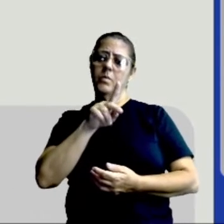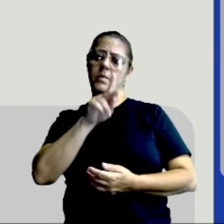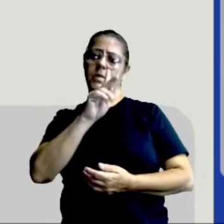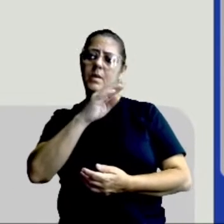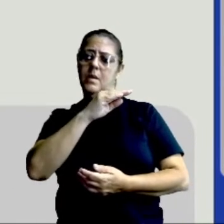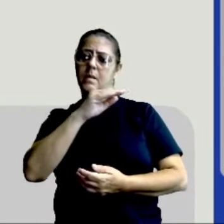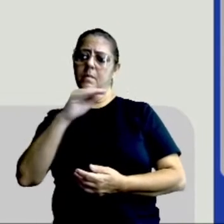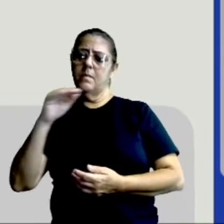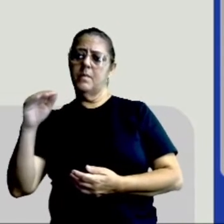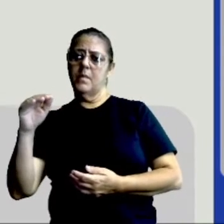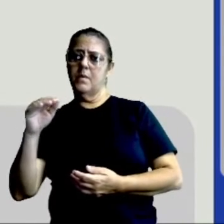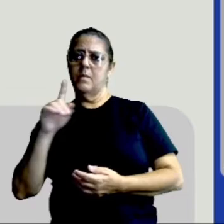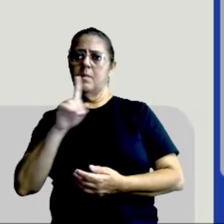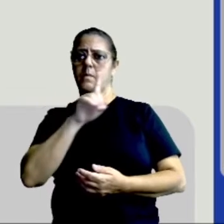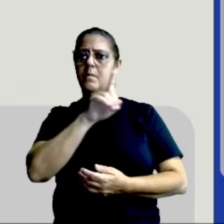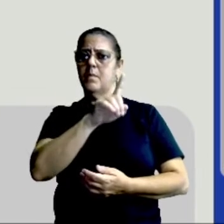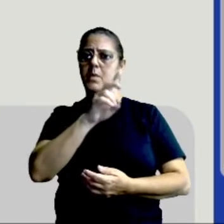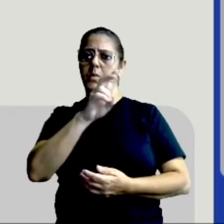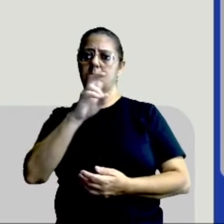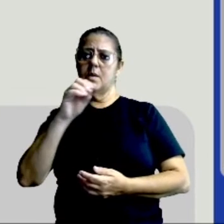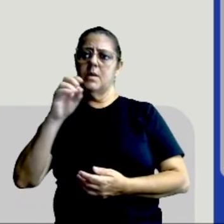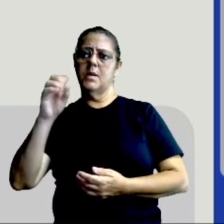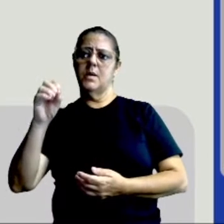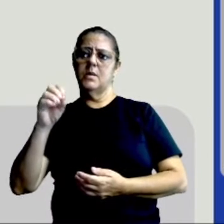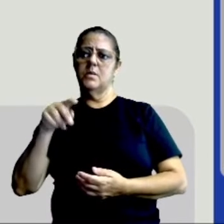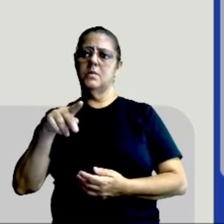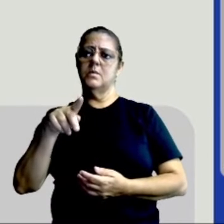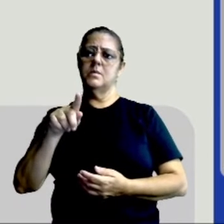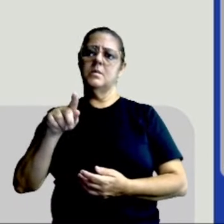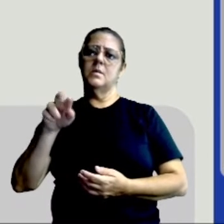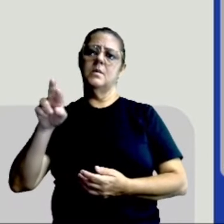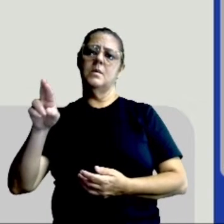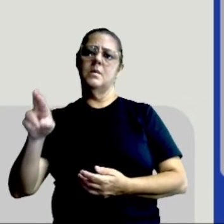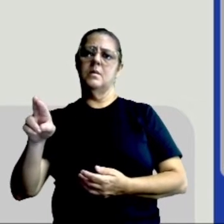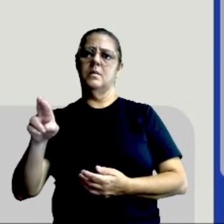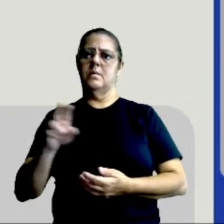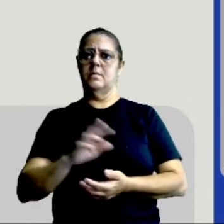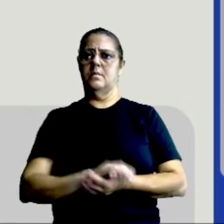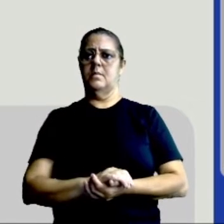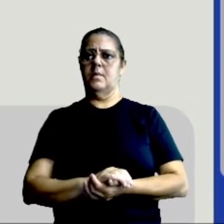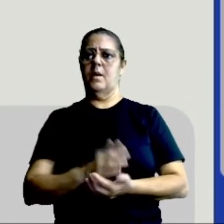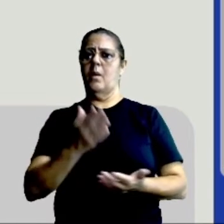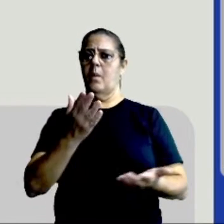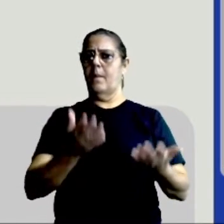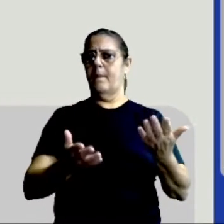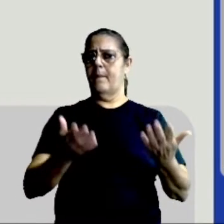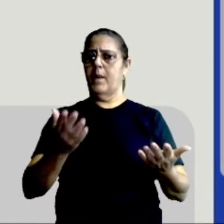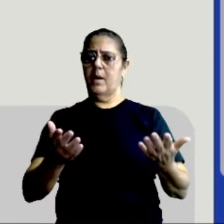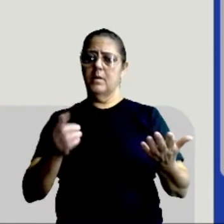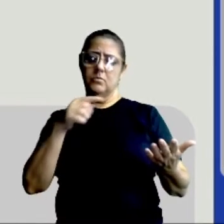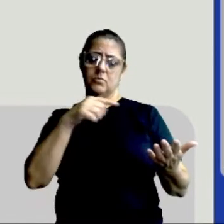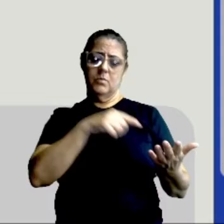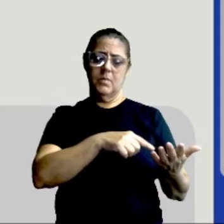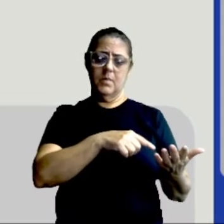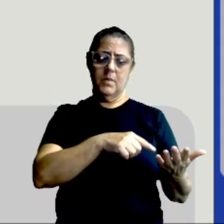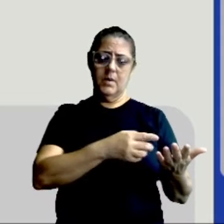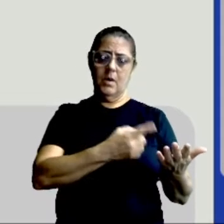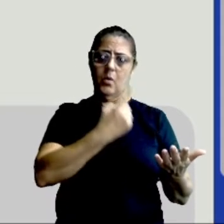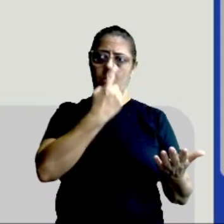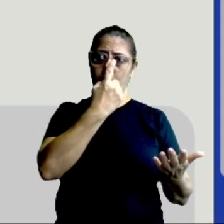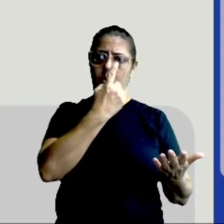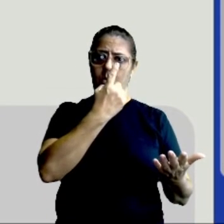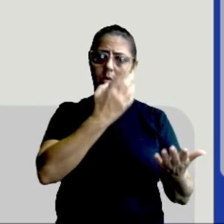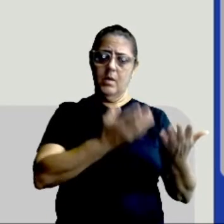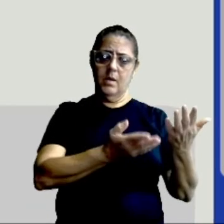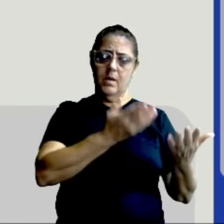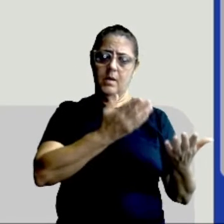é 1.500 gramas, então isso é um pouquinho antes. Pronto, esse é o peso desse lado, e do lado de cá tem 1 quilo de arroz.